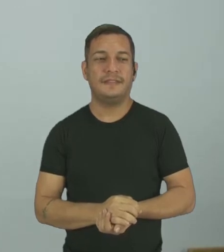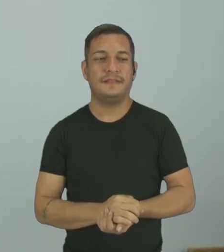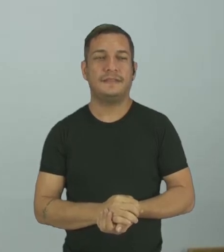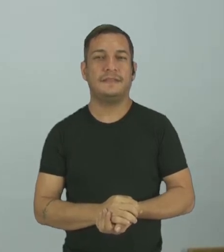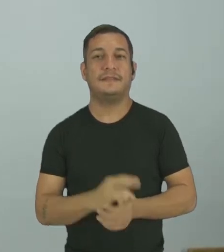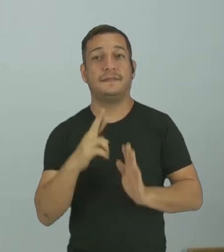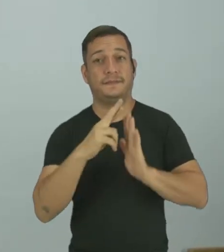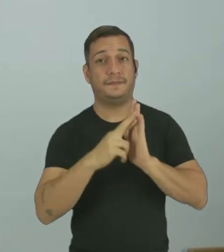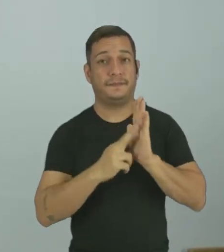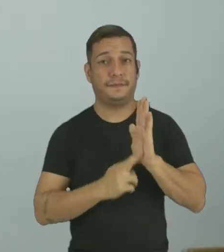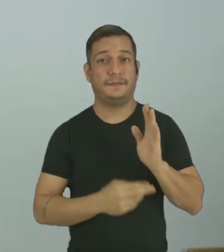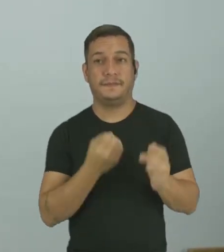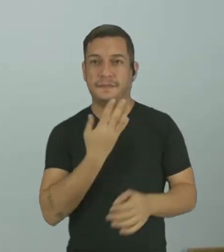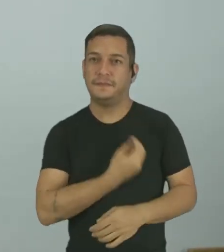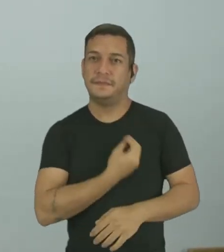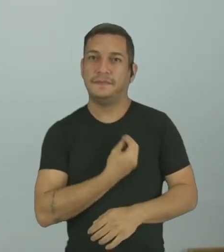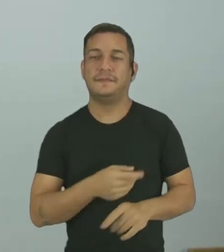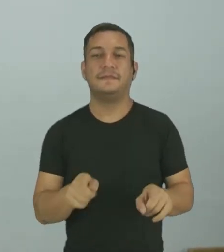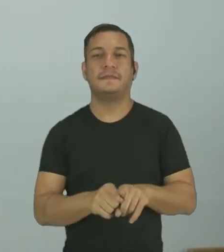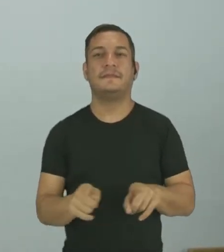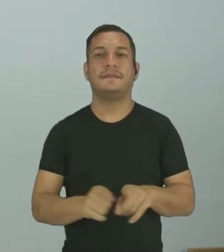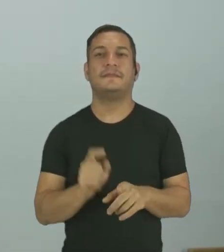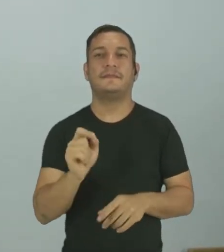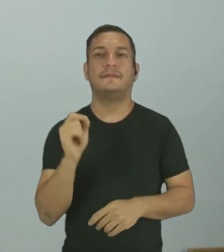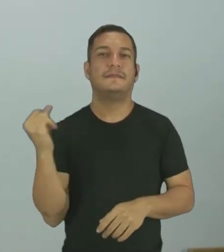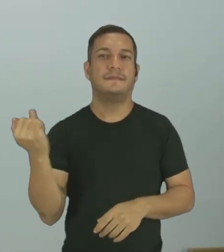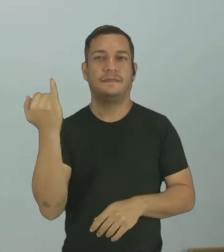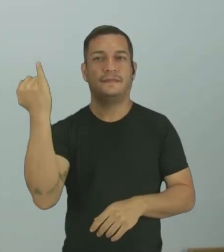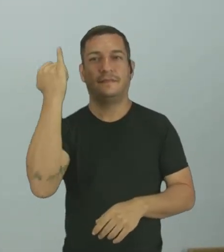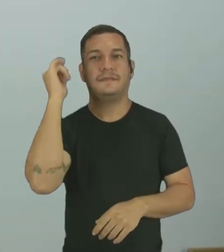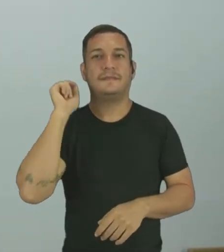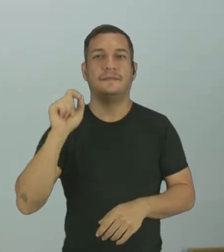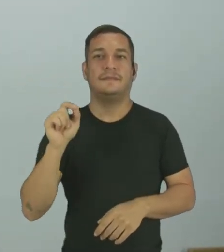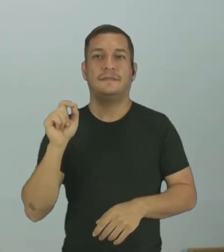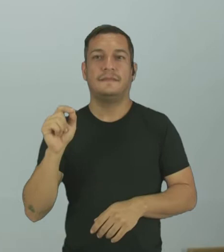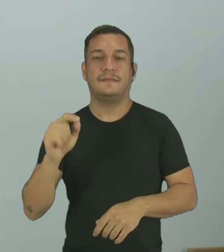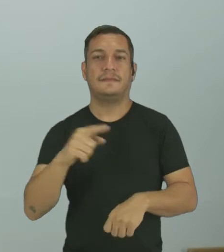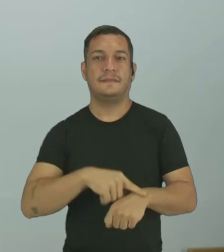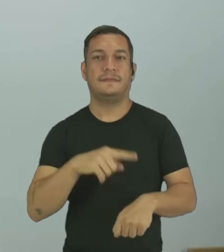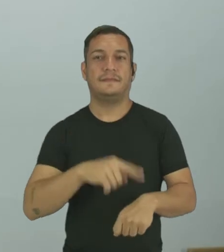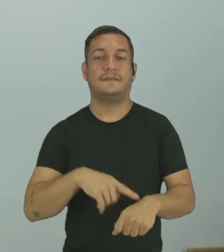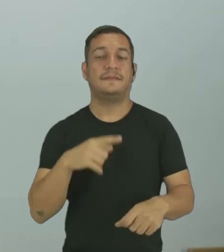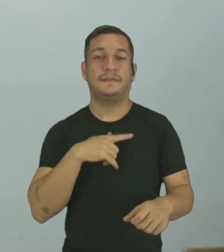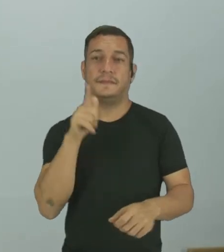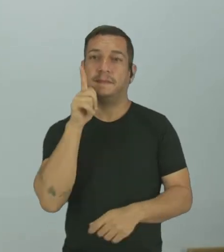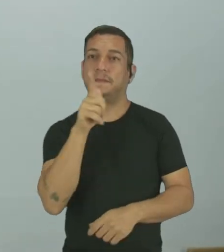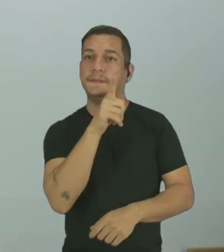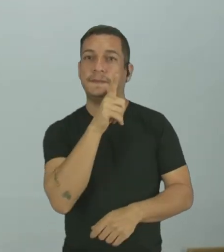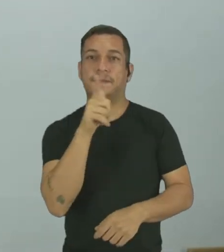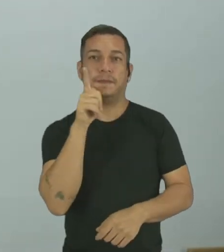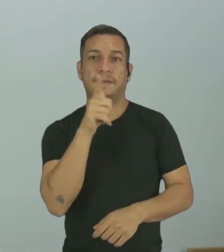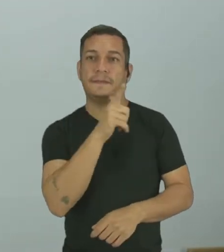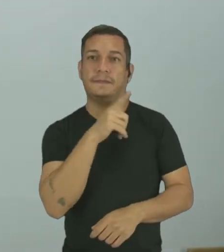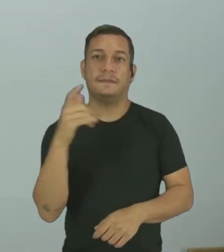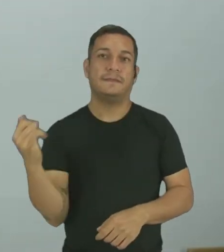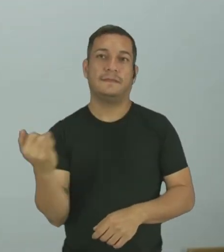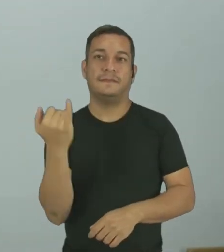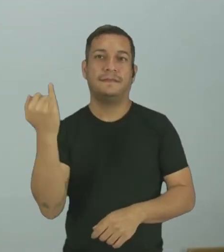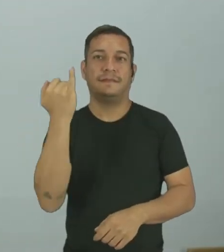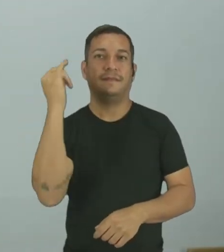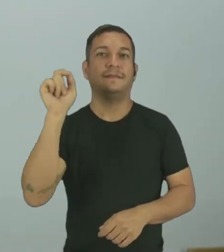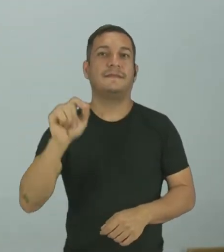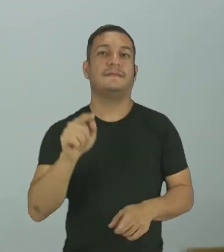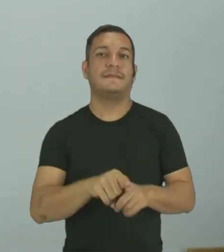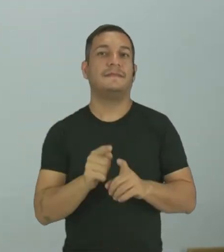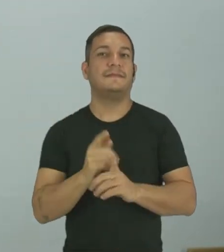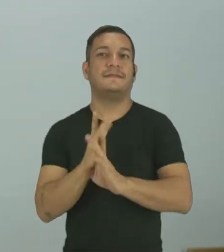As regras de bom convívio também são muito importantes na hora do recreio. É importante obedecer